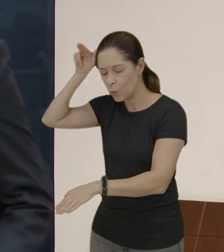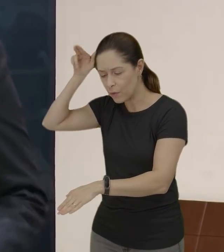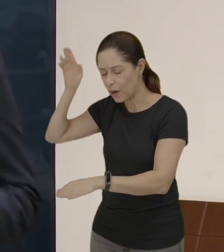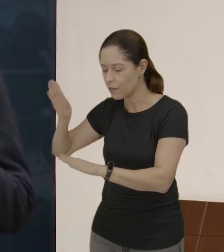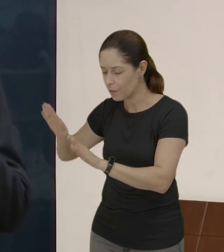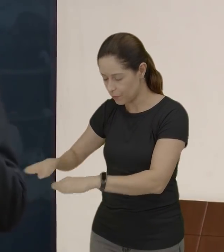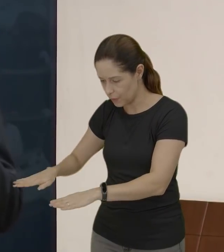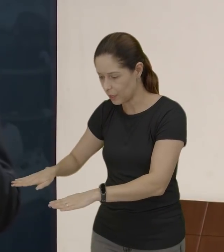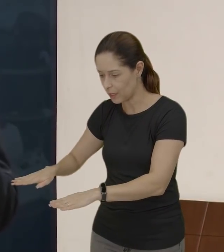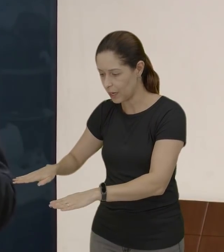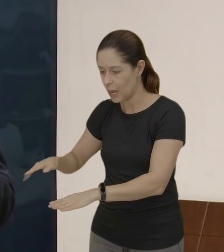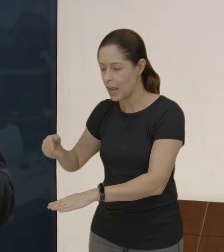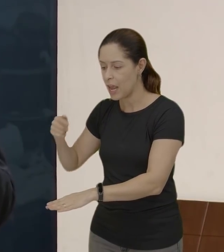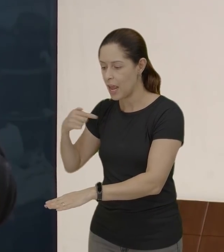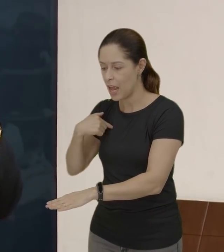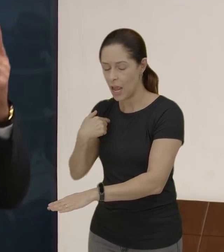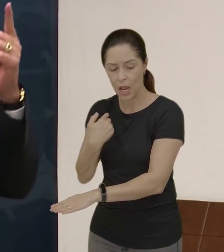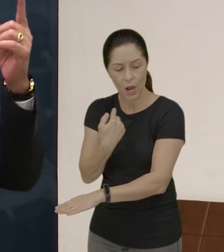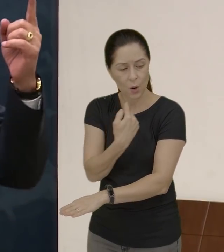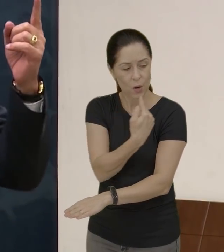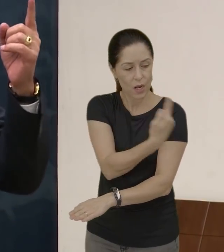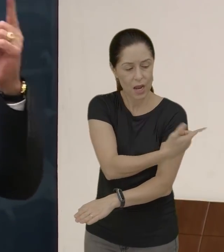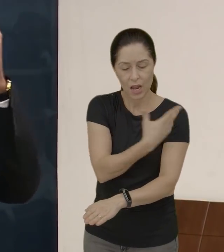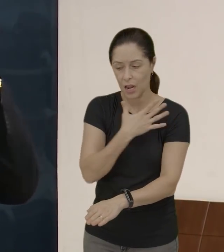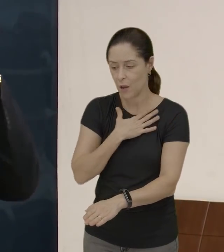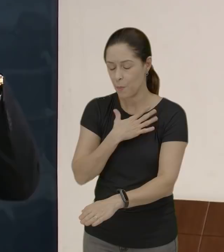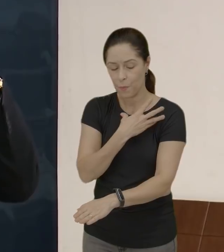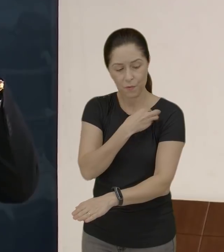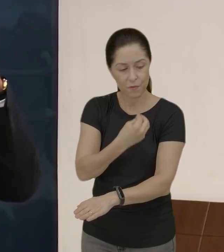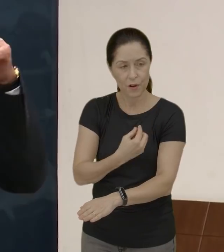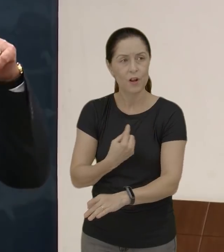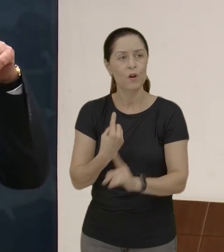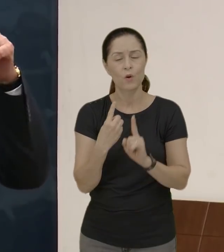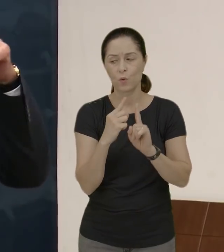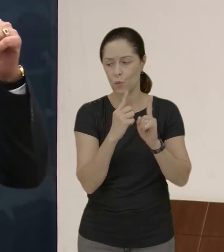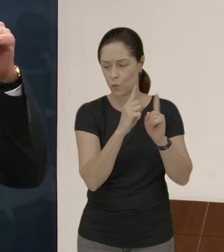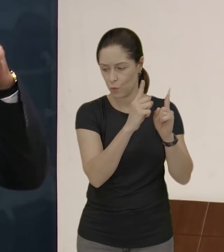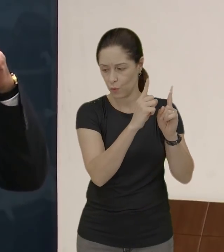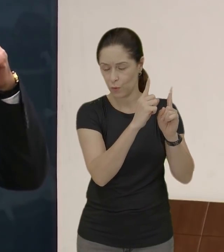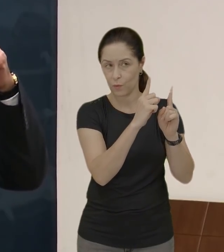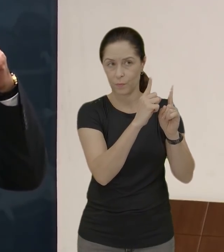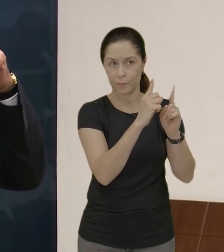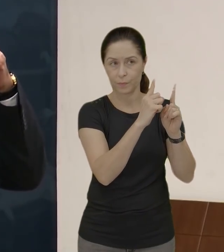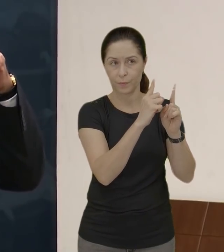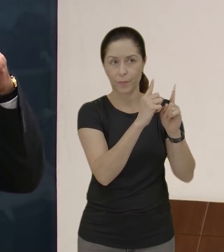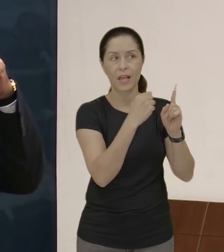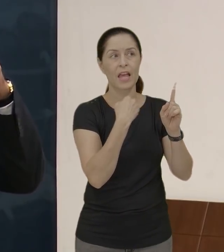Eu e o menino iremos lá. Tendo nós adorado,